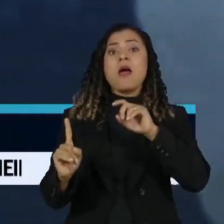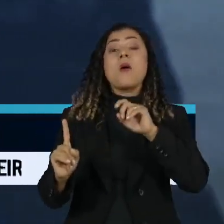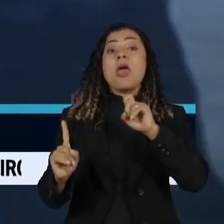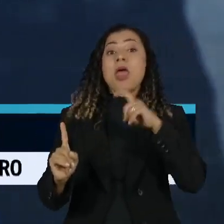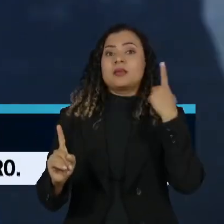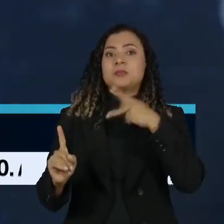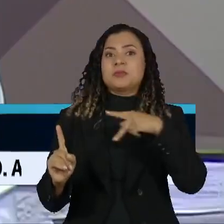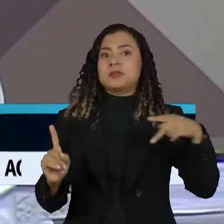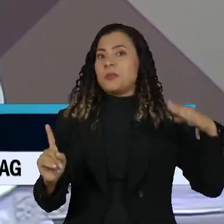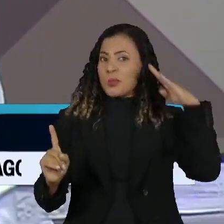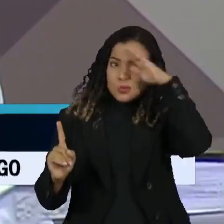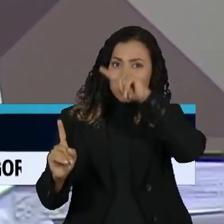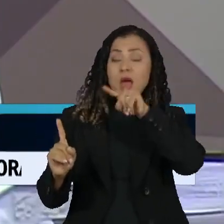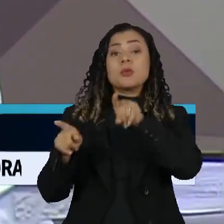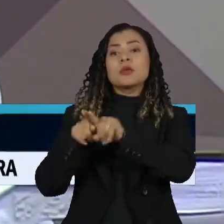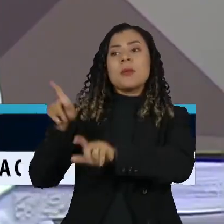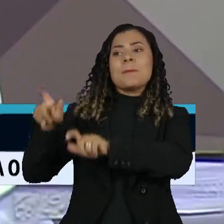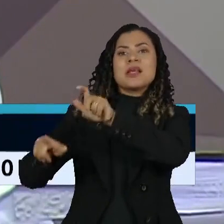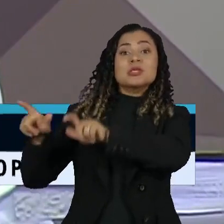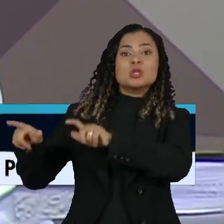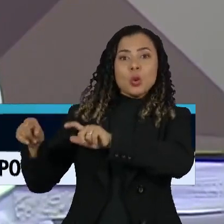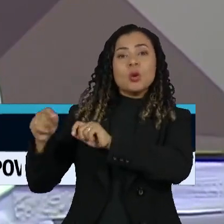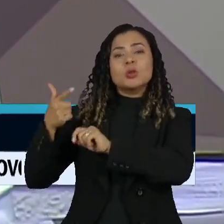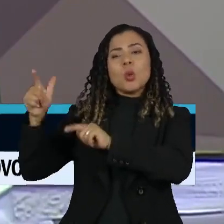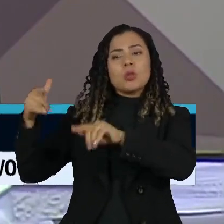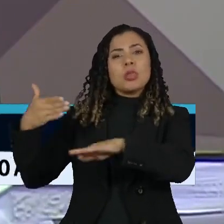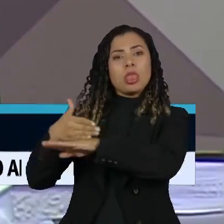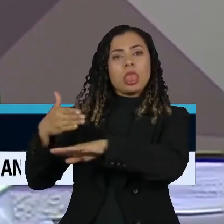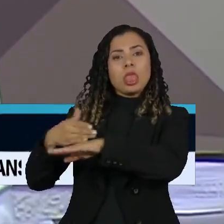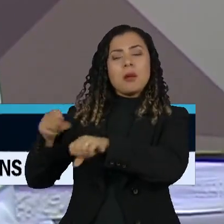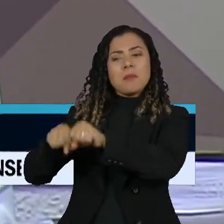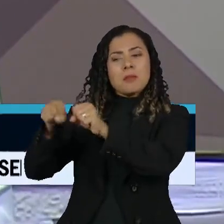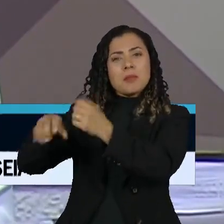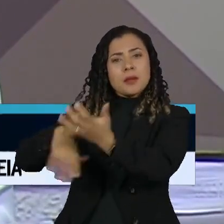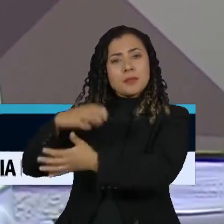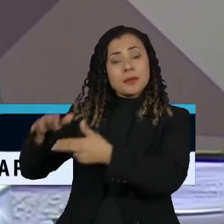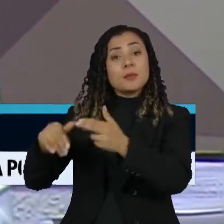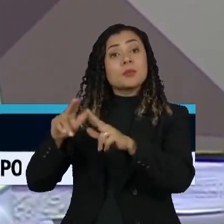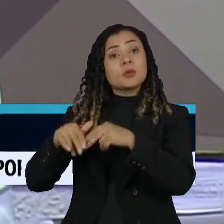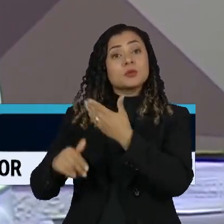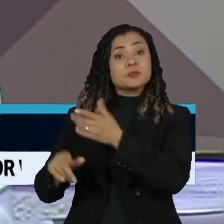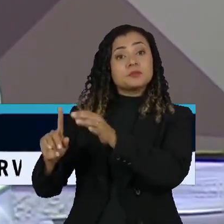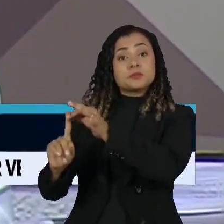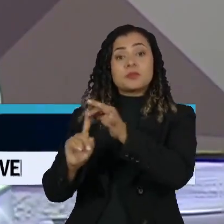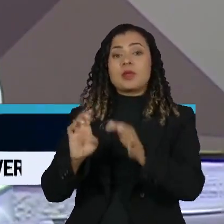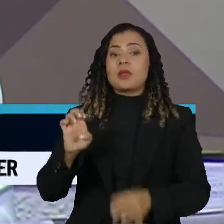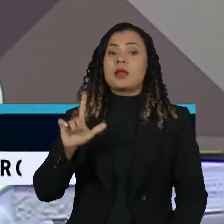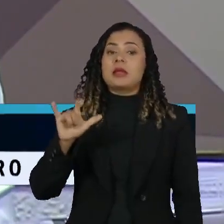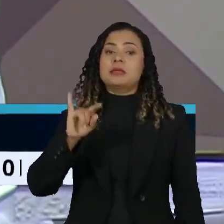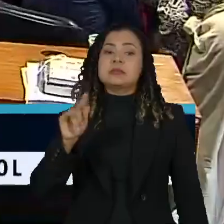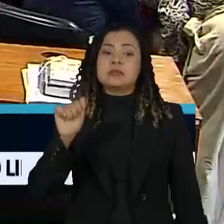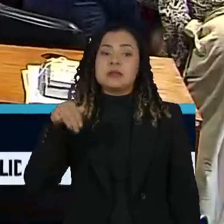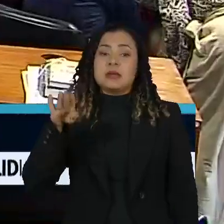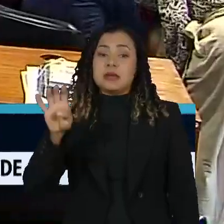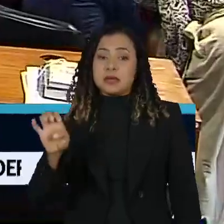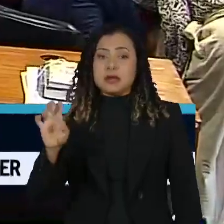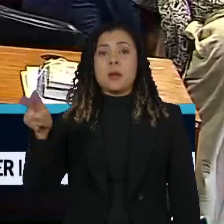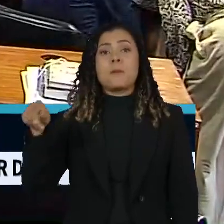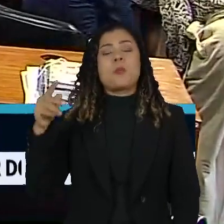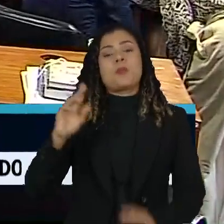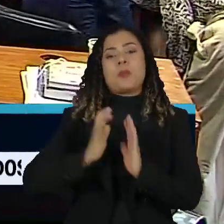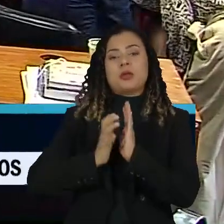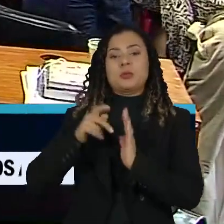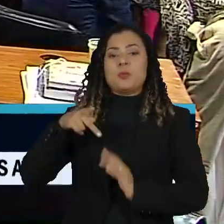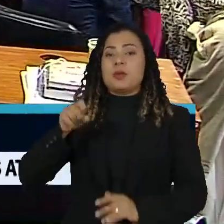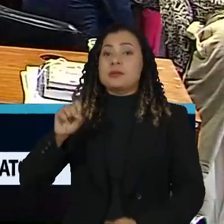e de civis. A votação do parecer da senadora Elisiane Gama, do PSD do Maranhão, começou com